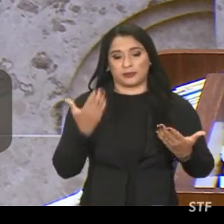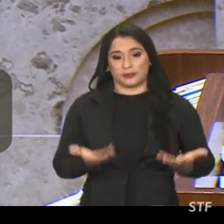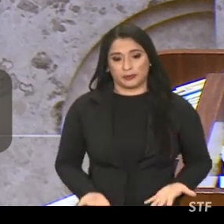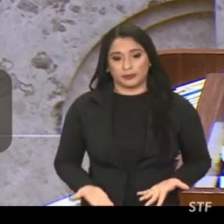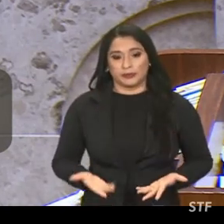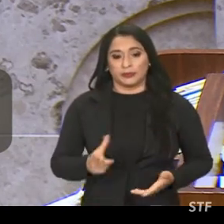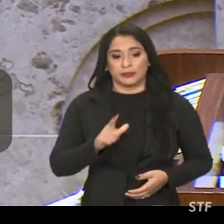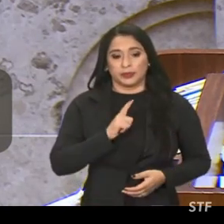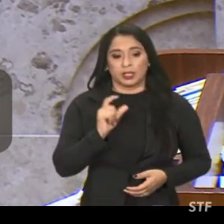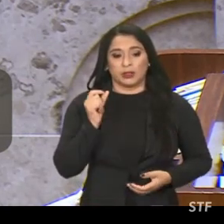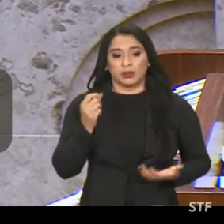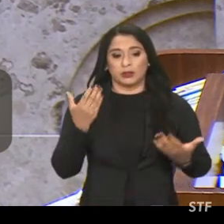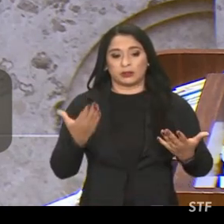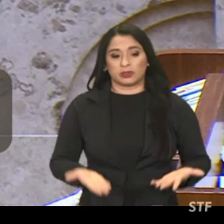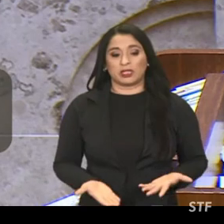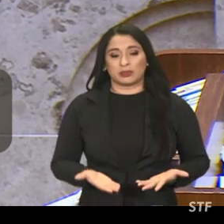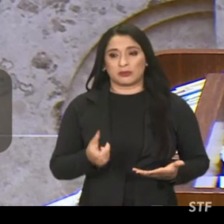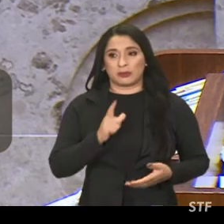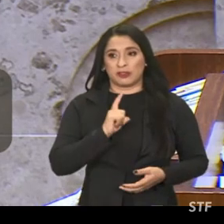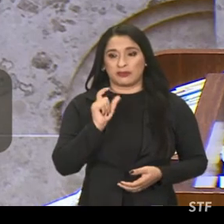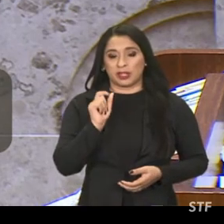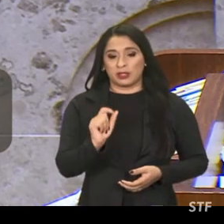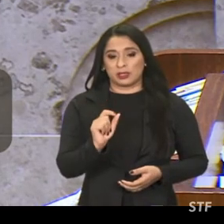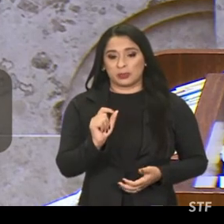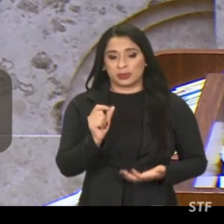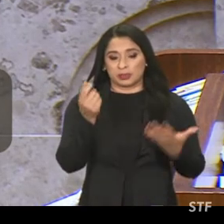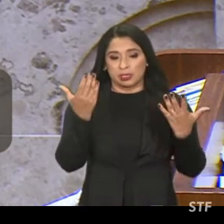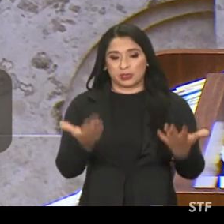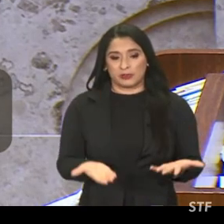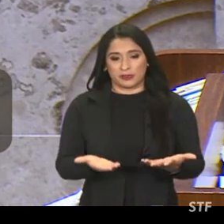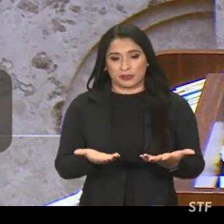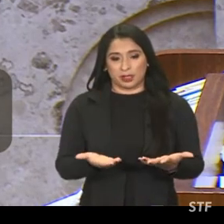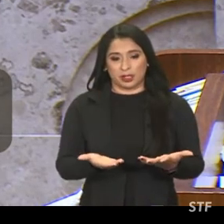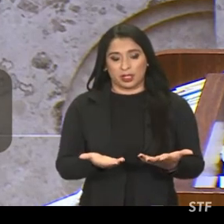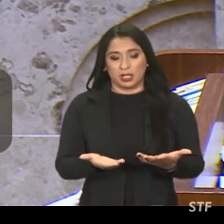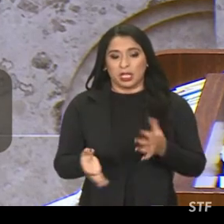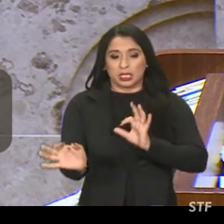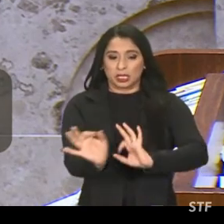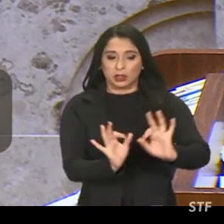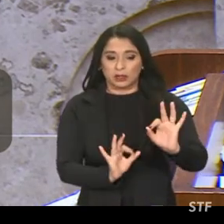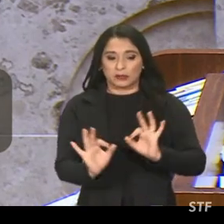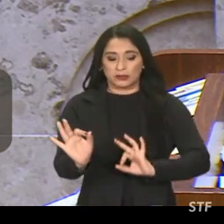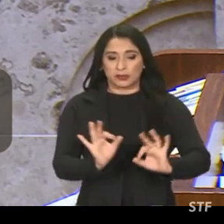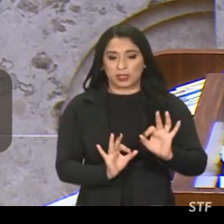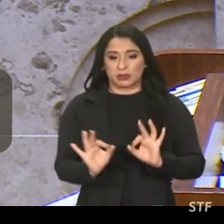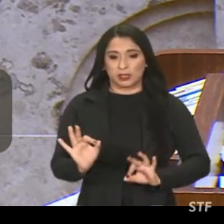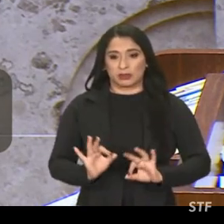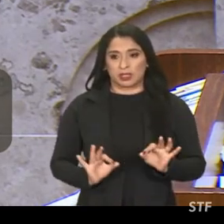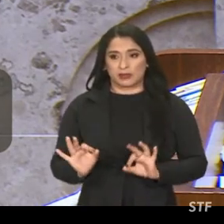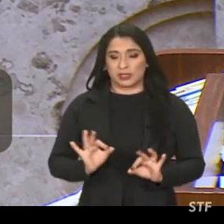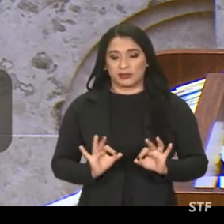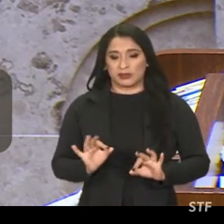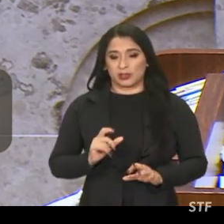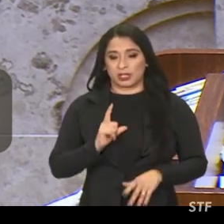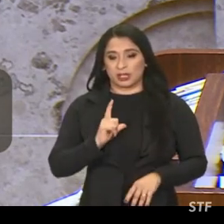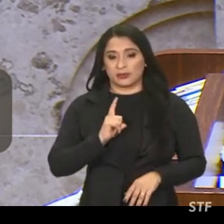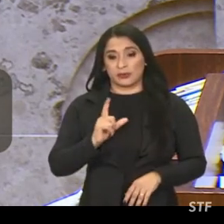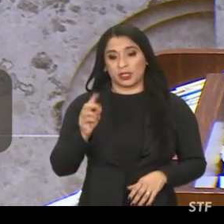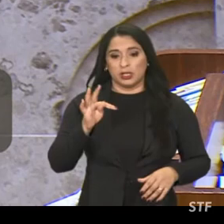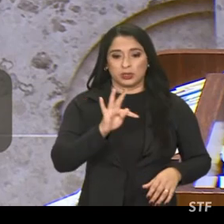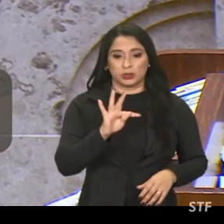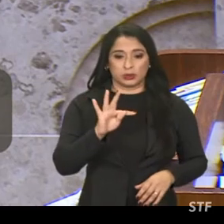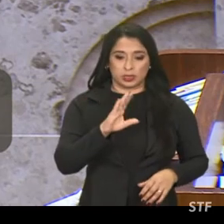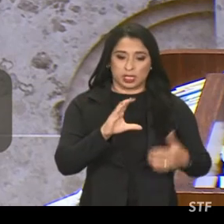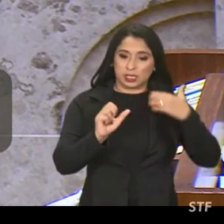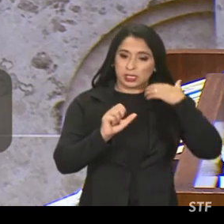Se o Constituinte, no desenho da organização do Tribunal de Contas da União,